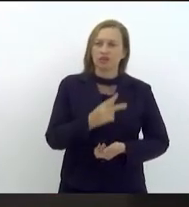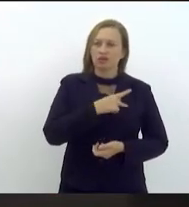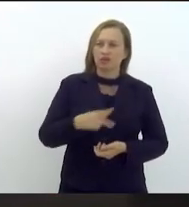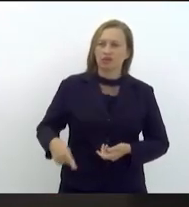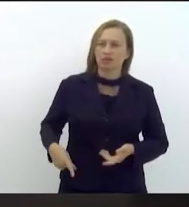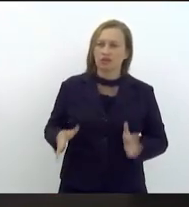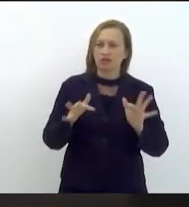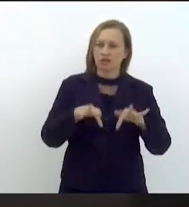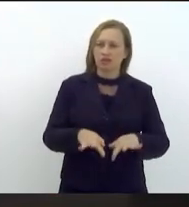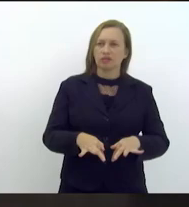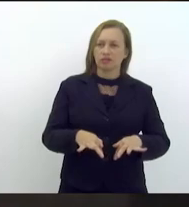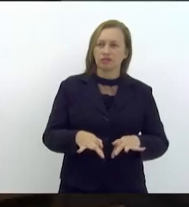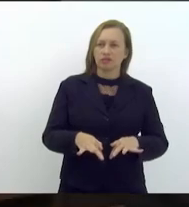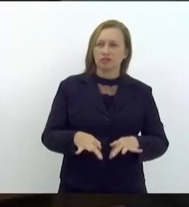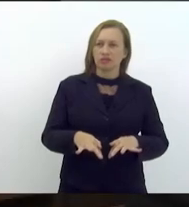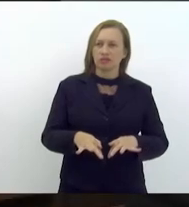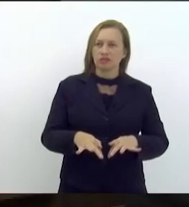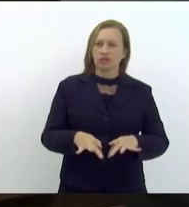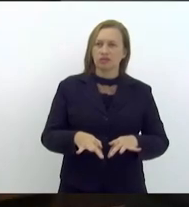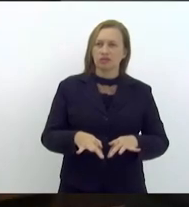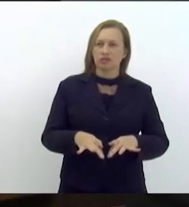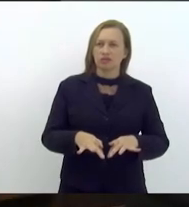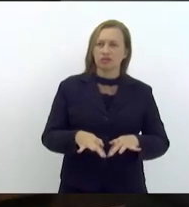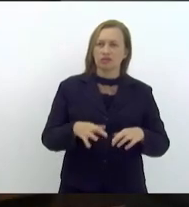presidência encerra a presença